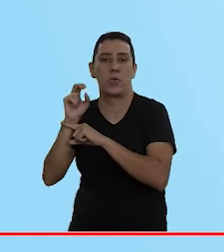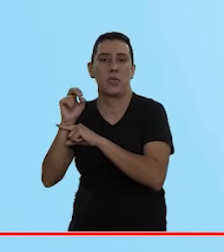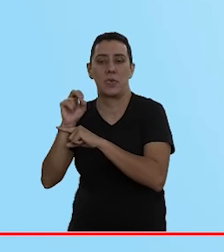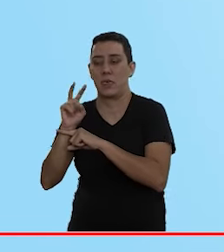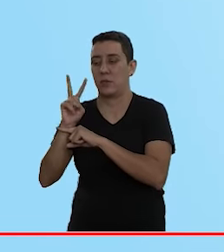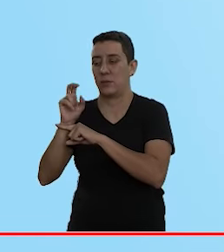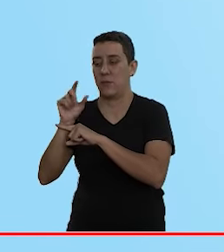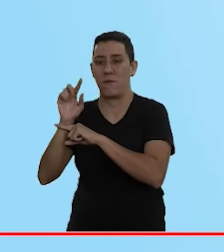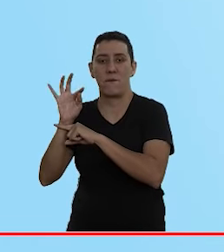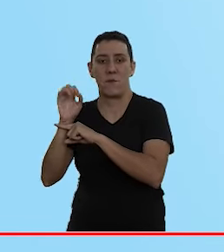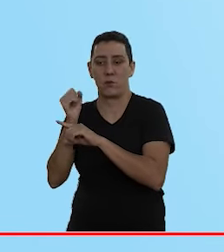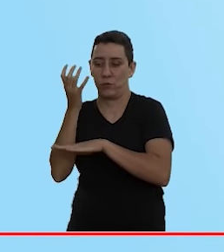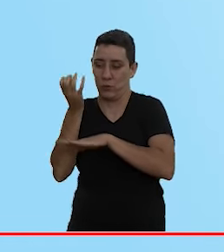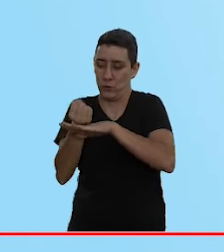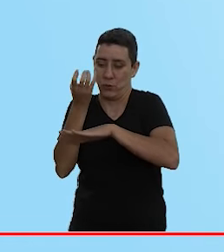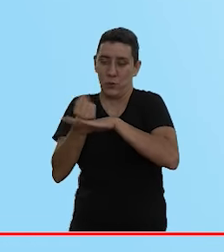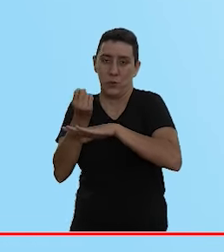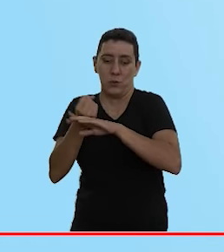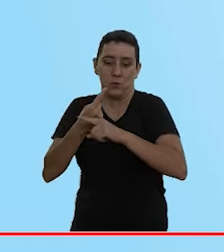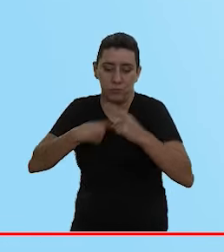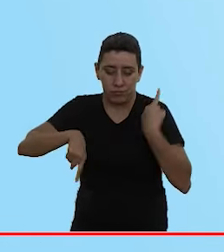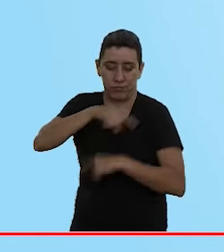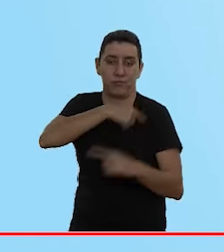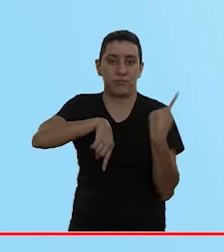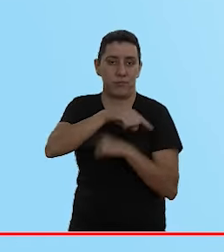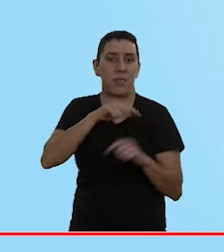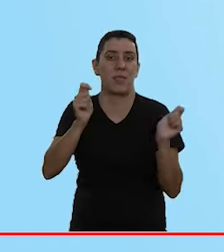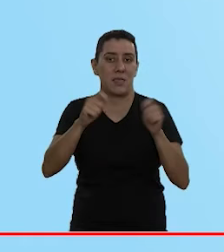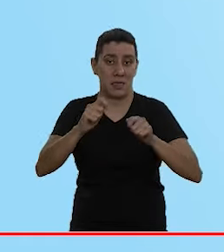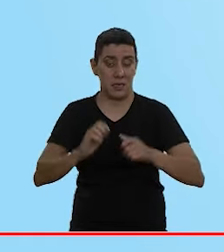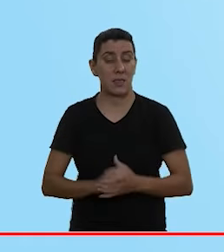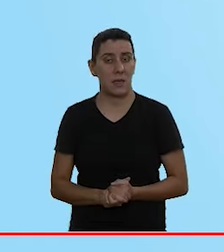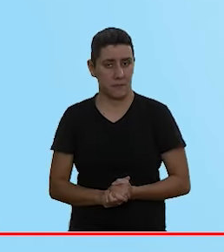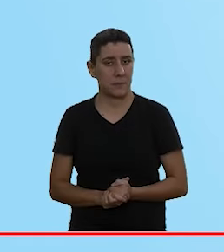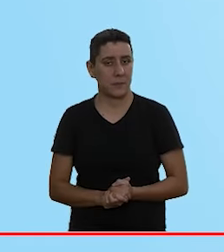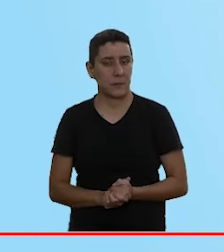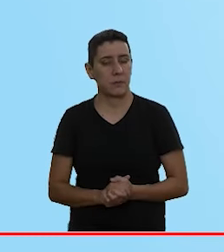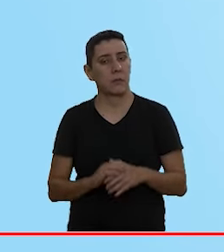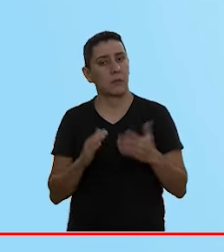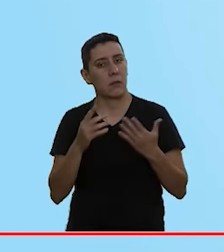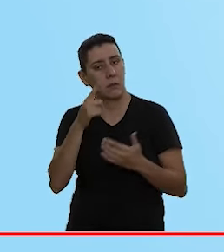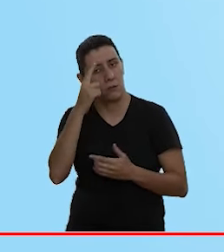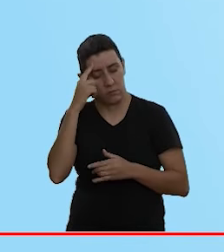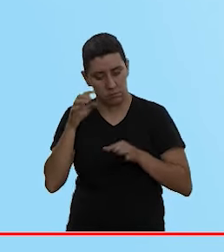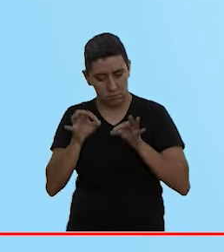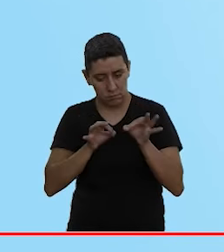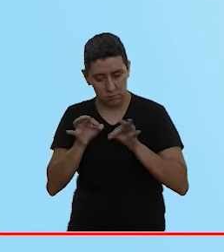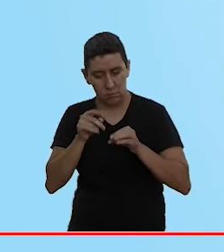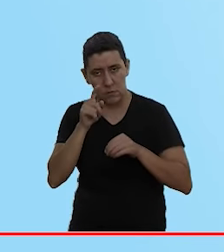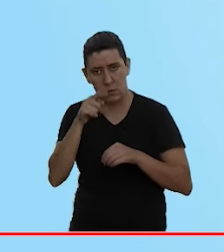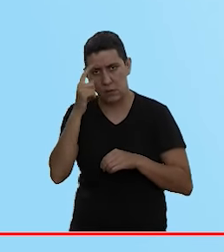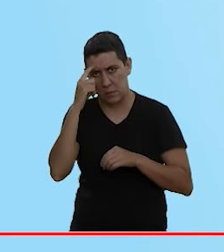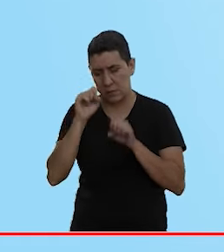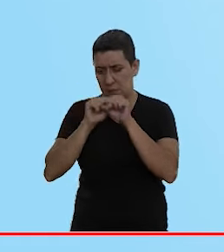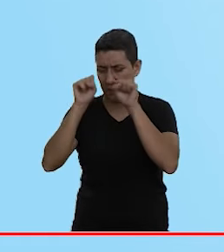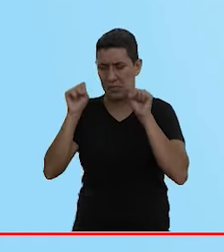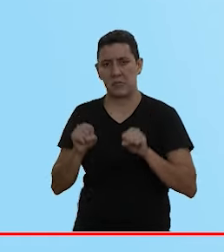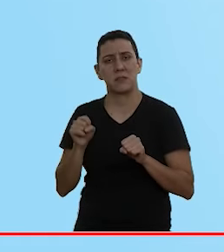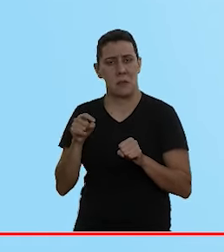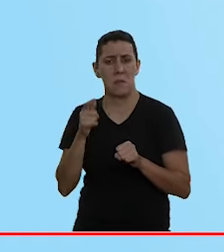uma string de 1500 volts. Então, a gente consegue fazer esse sistema anti-PID, tá? O inversor ele